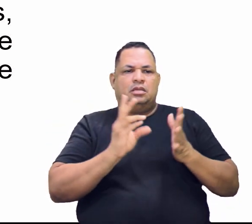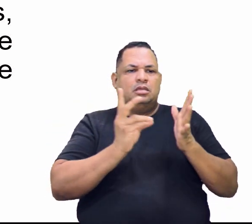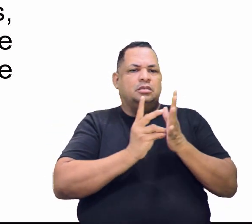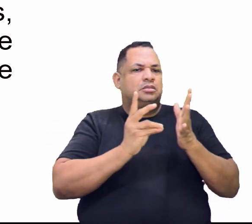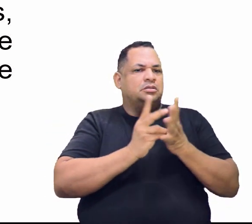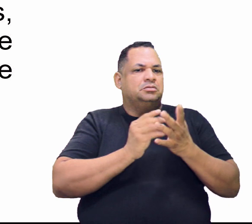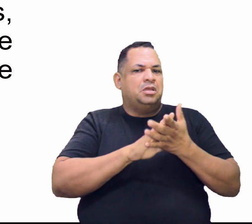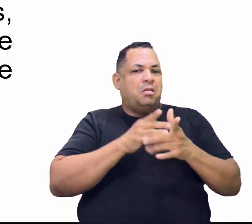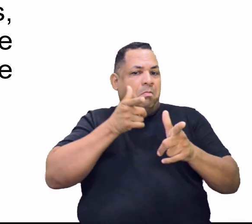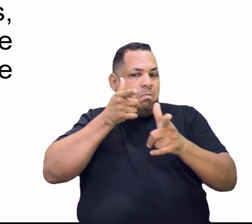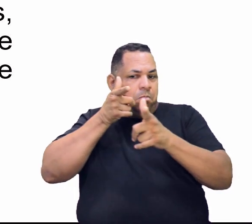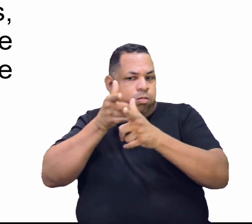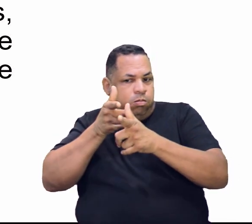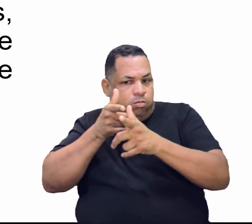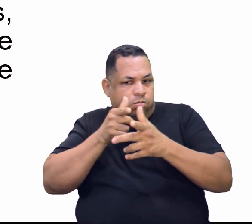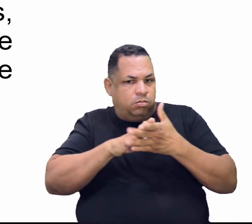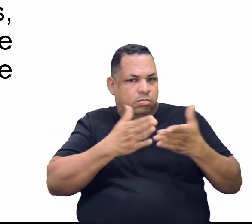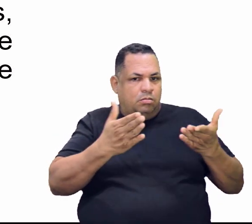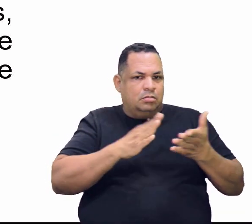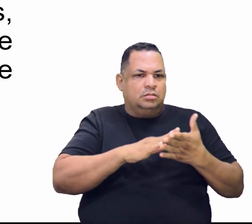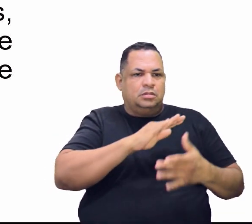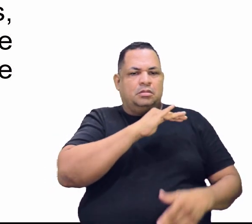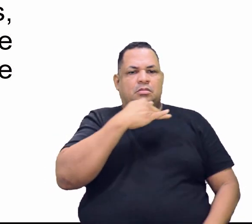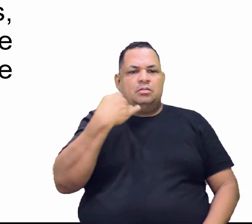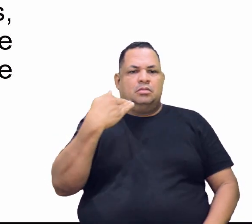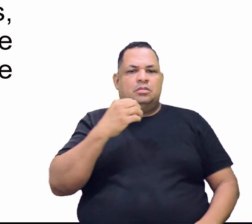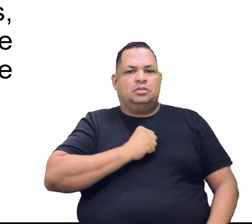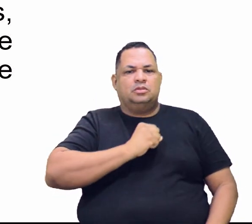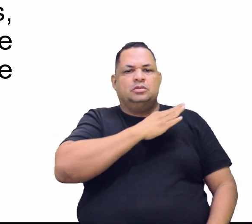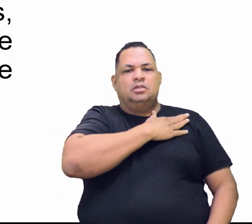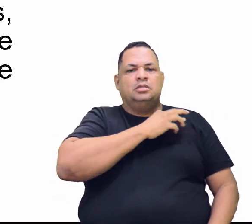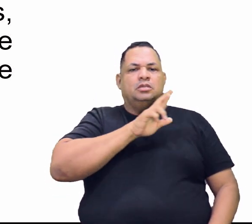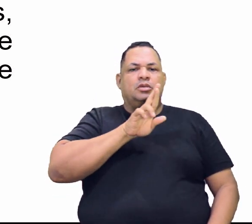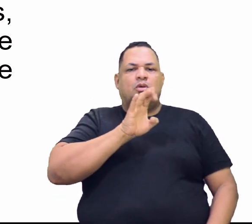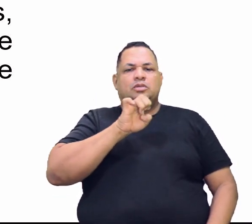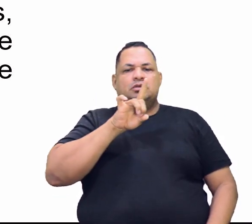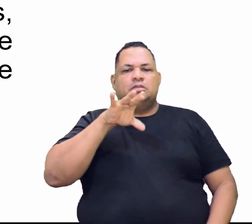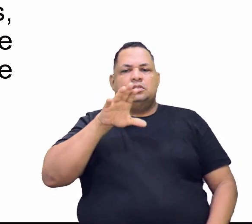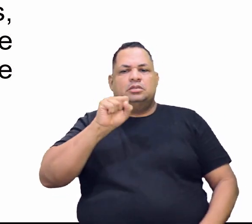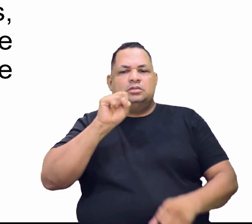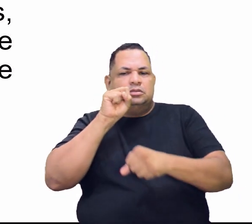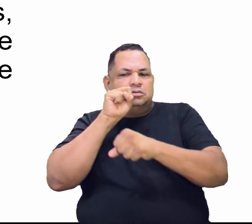varou todo o sertão do atual estado, que a travessia